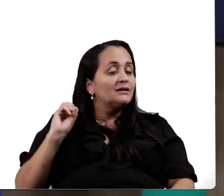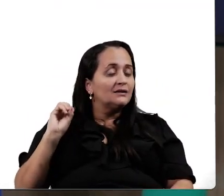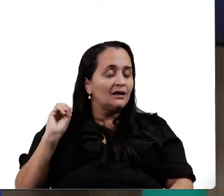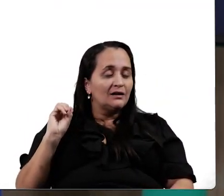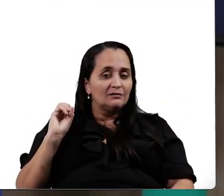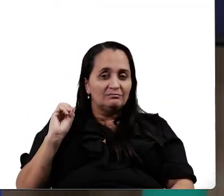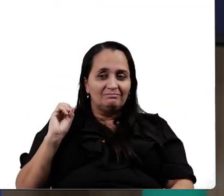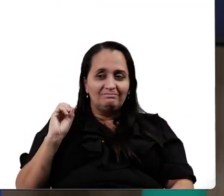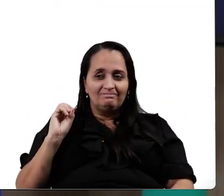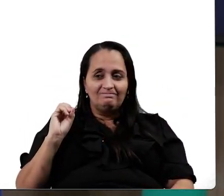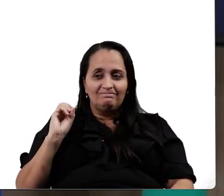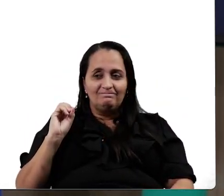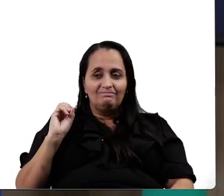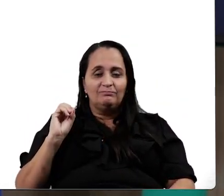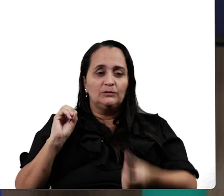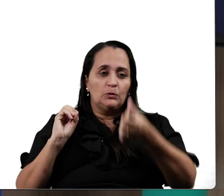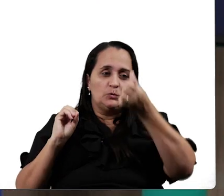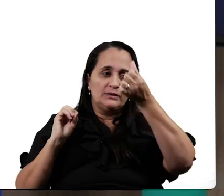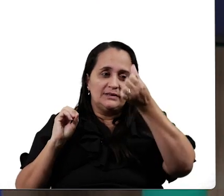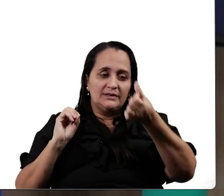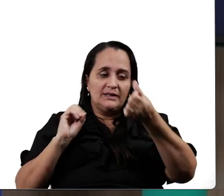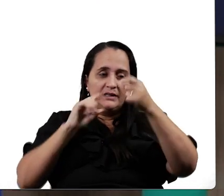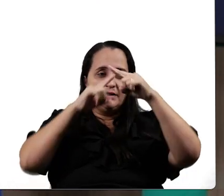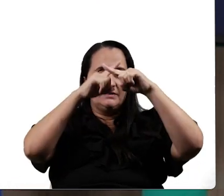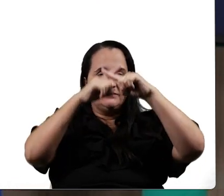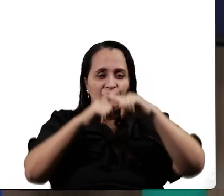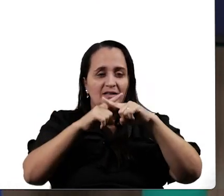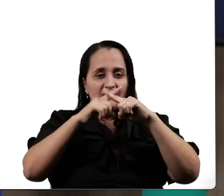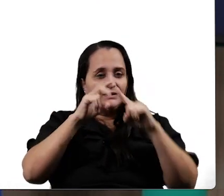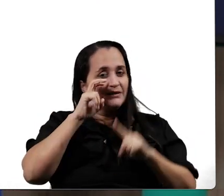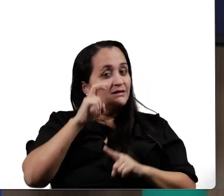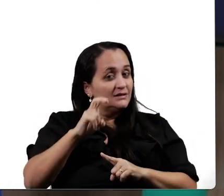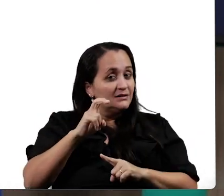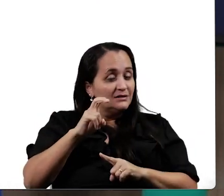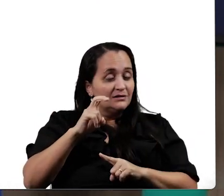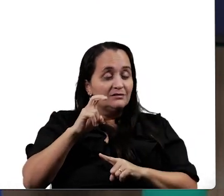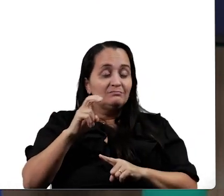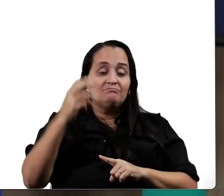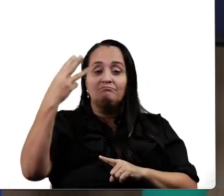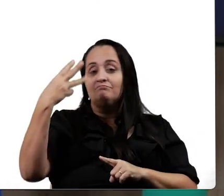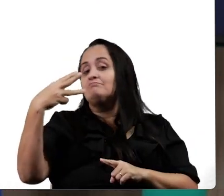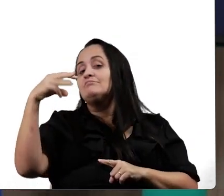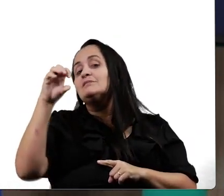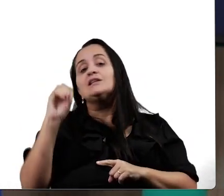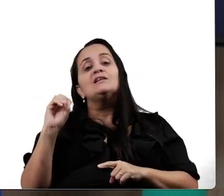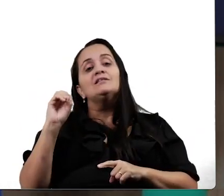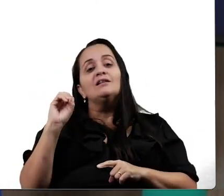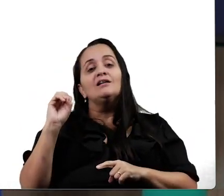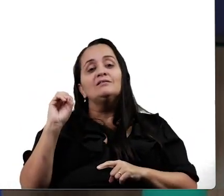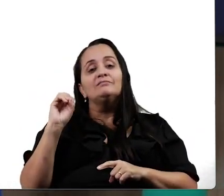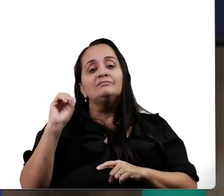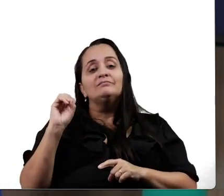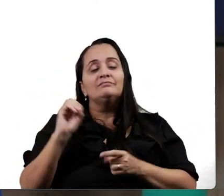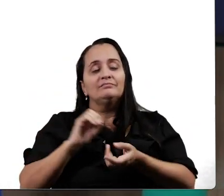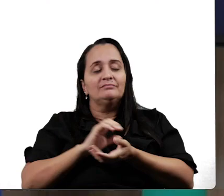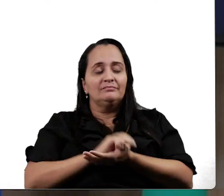30 6 x c seis pacotinhos vezes CCO bolinhas deu